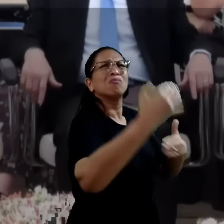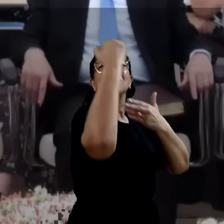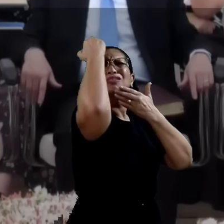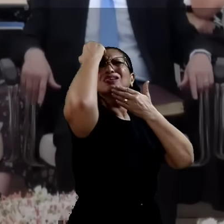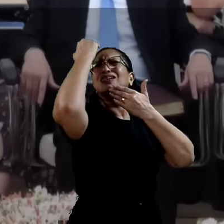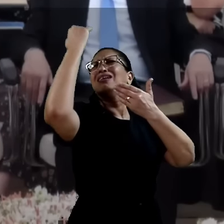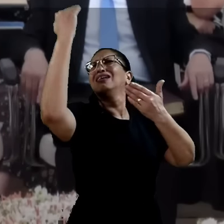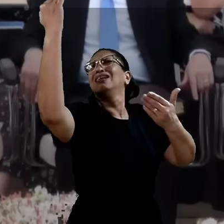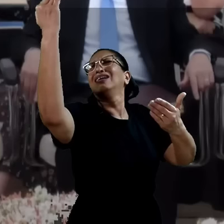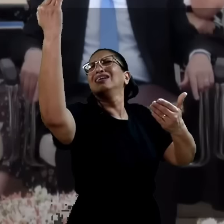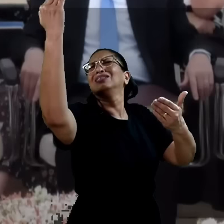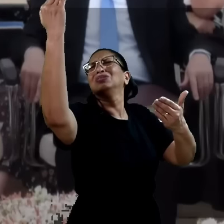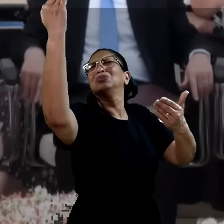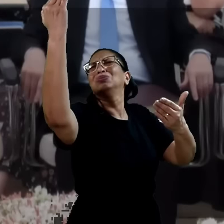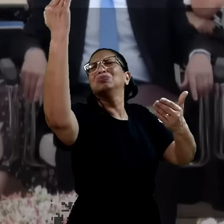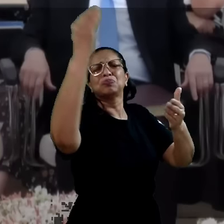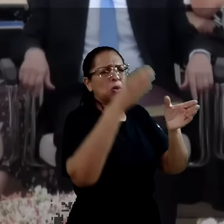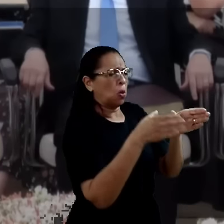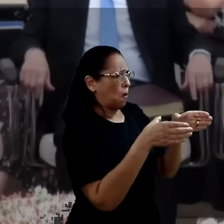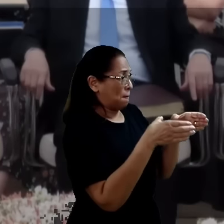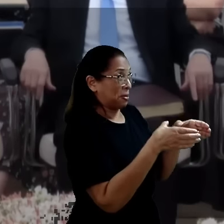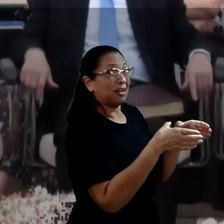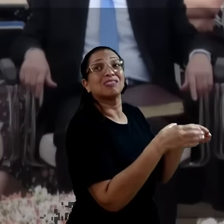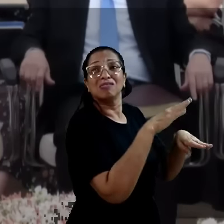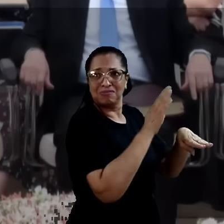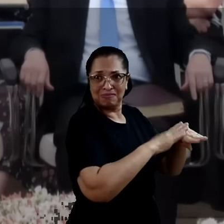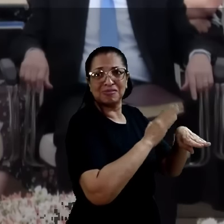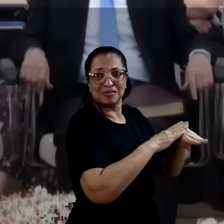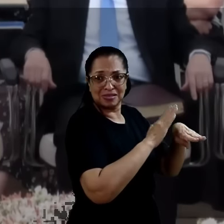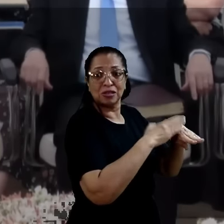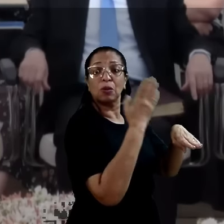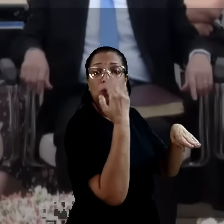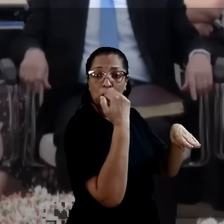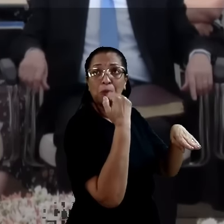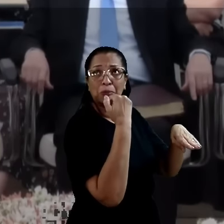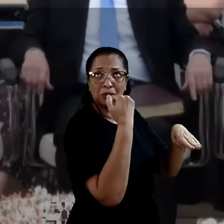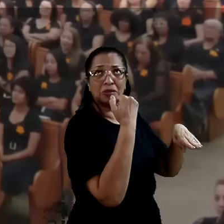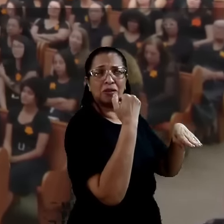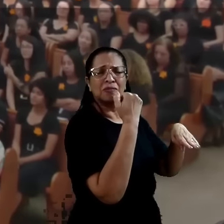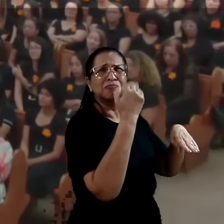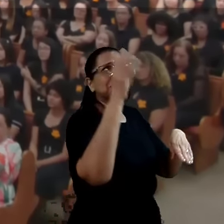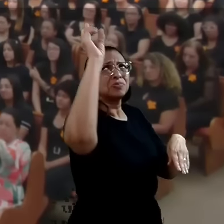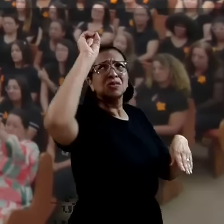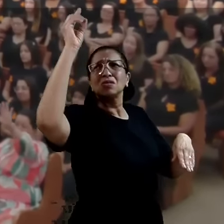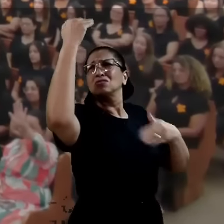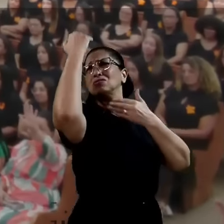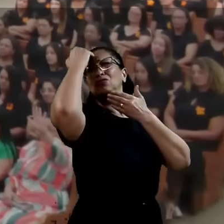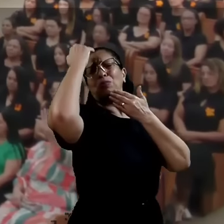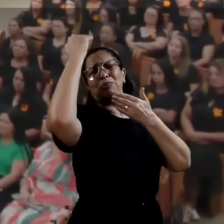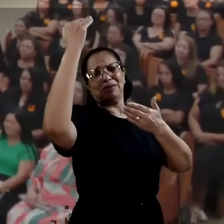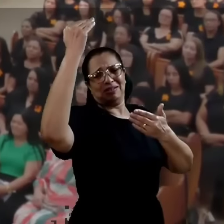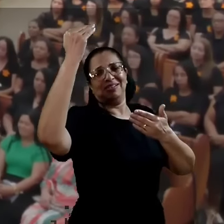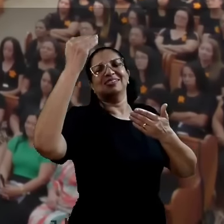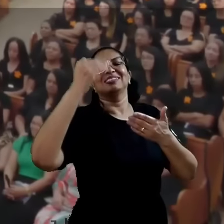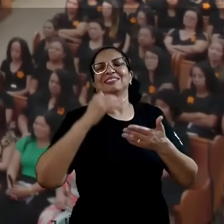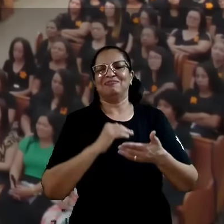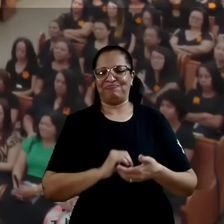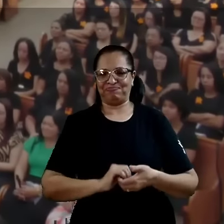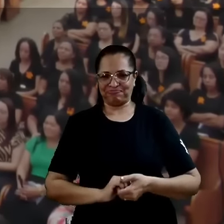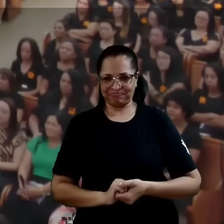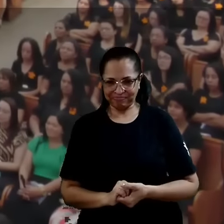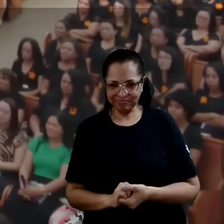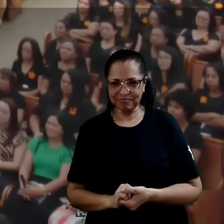vai ter alimento no prato mandar eu sinto a presença do eu sou